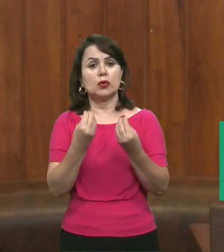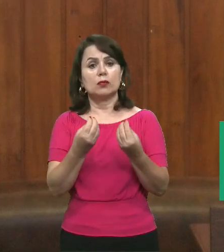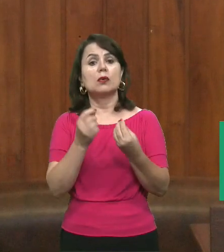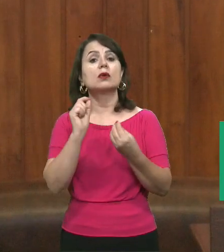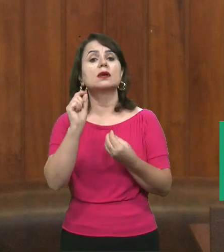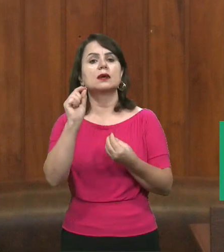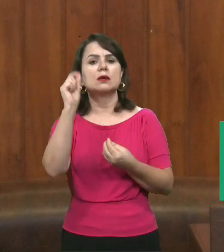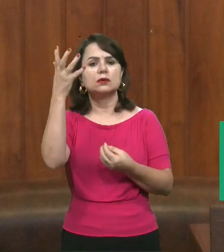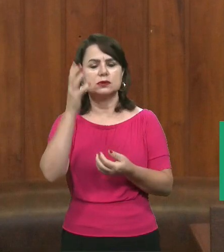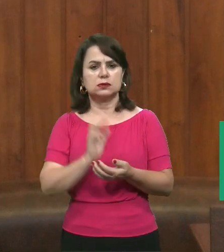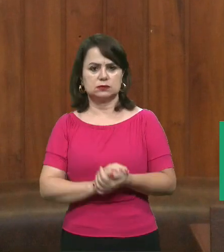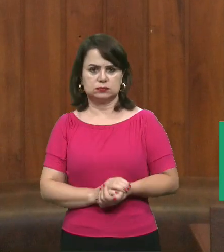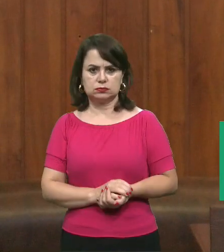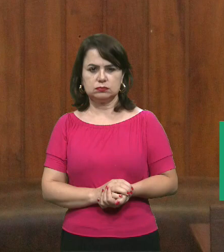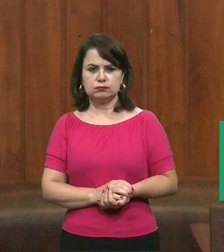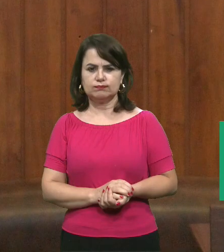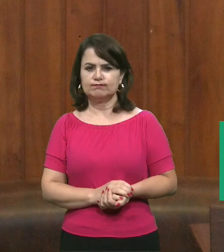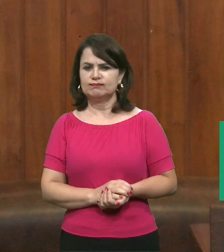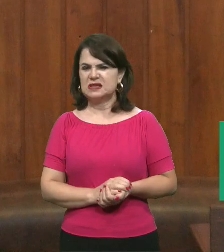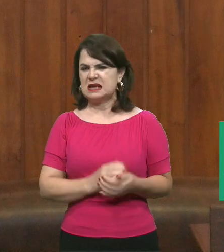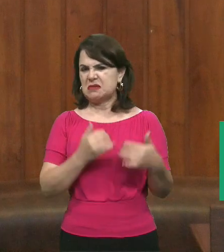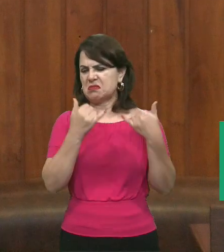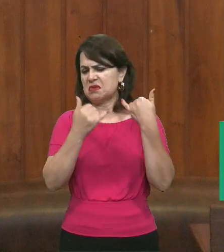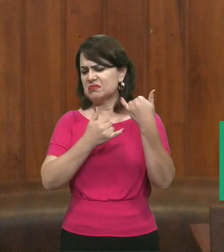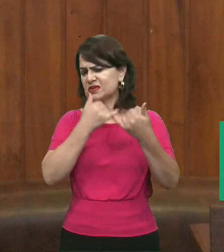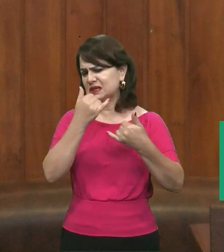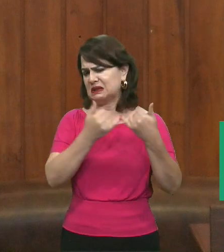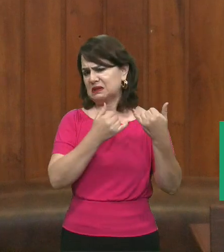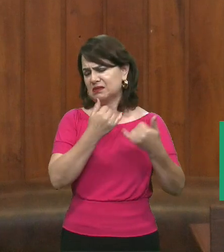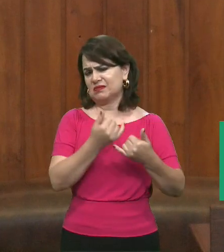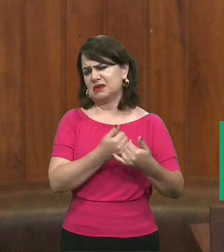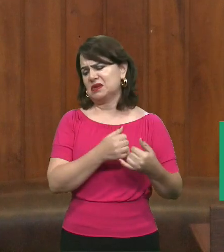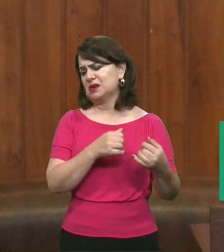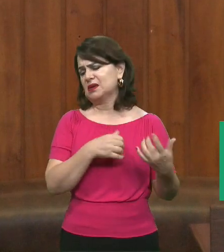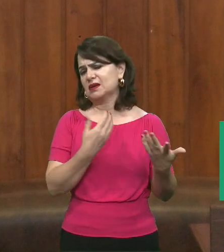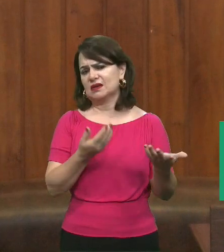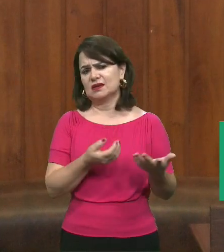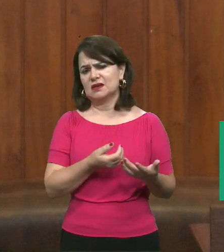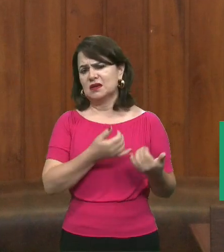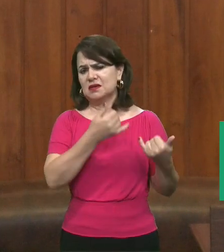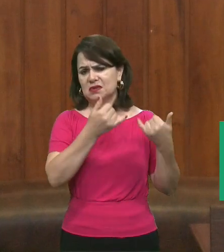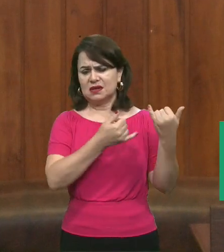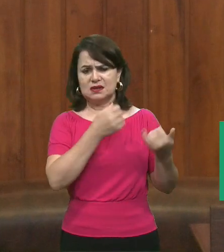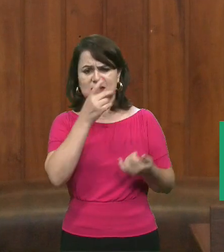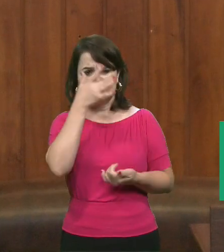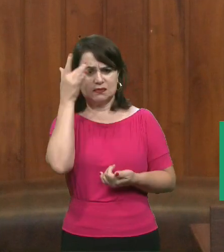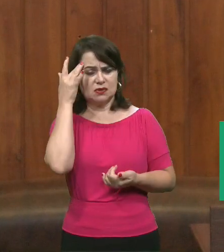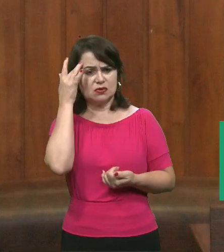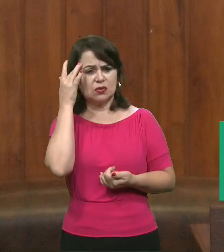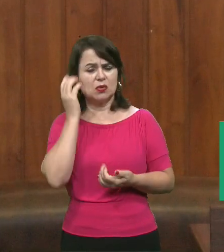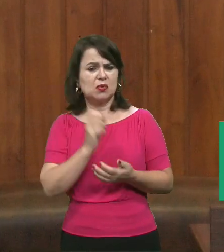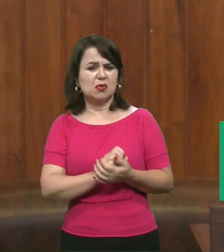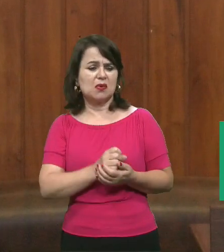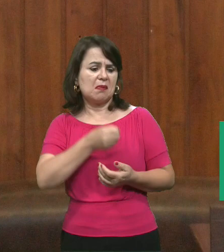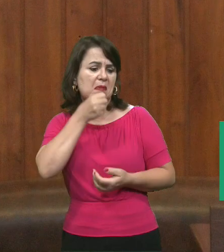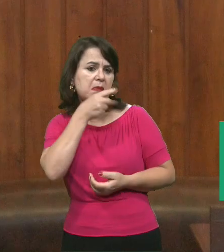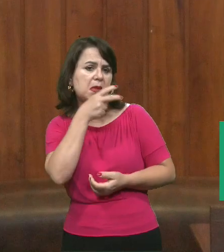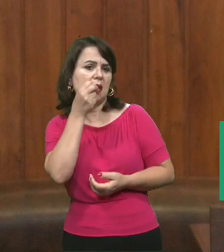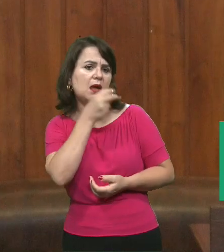foi aqui, ó. Foi uma ironia, uma zombaria, uma brincadeira, uma